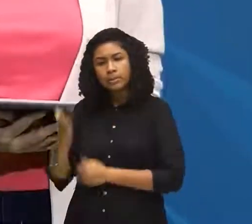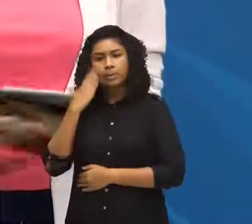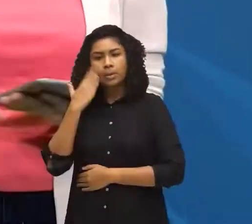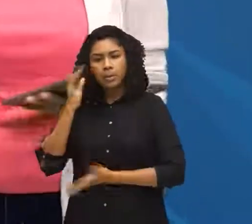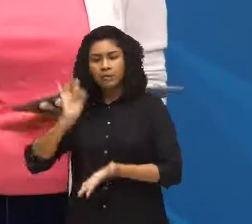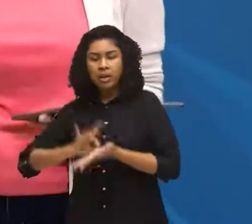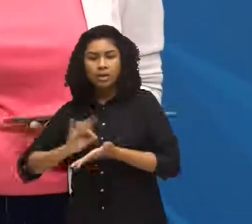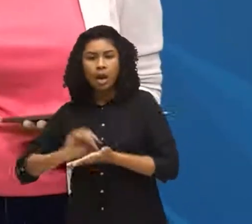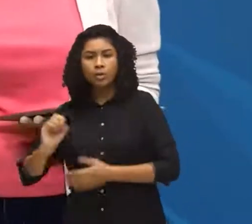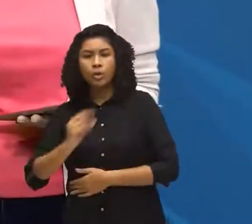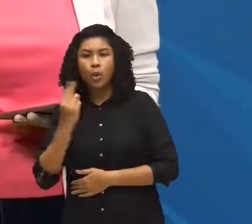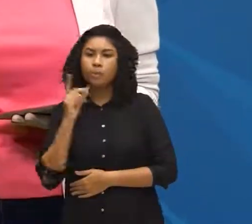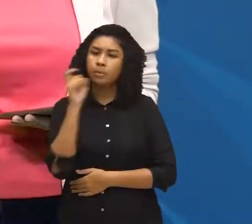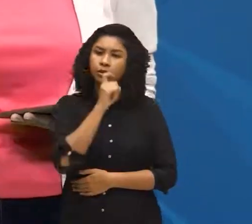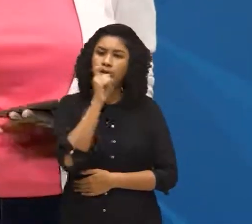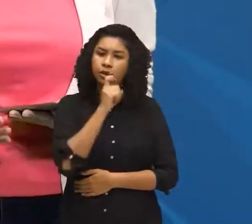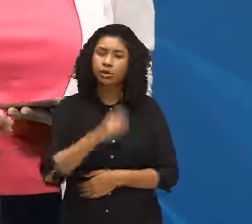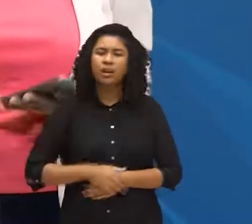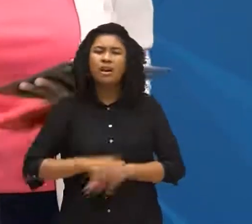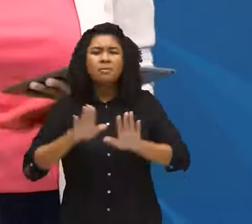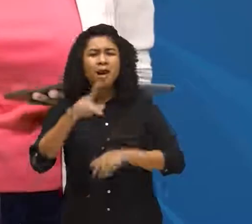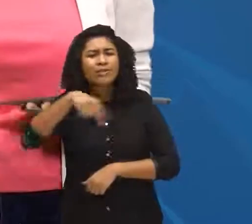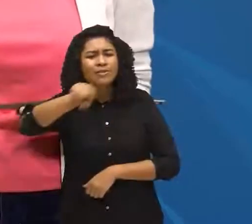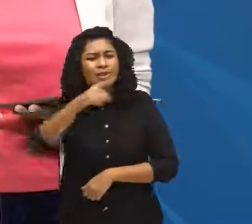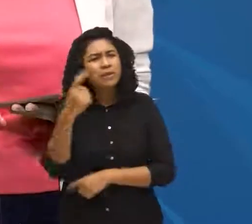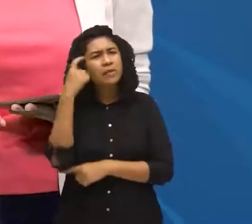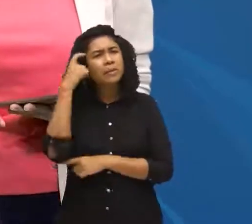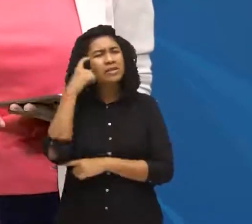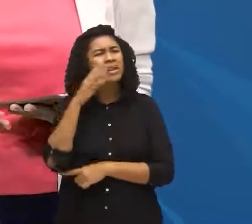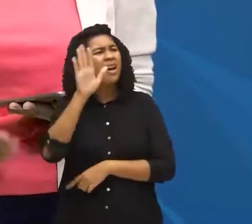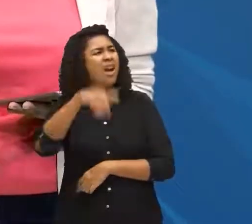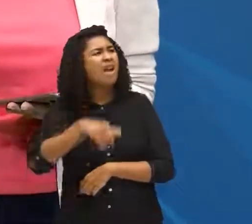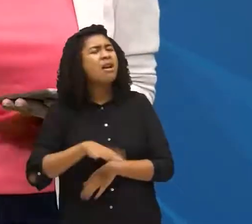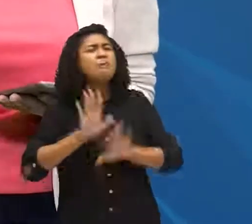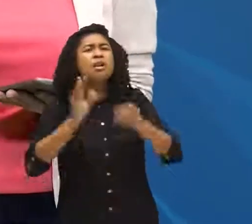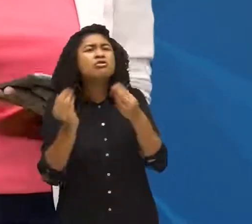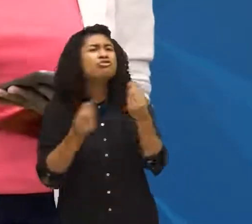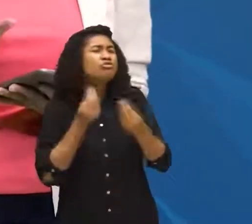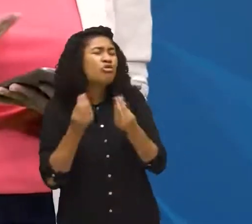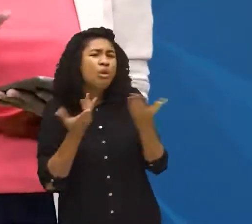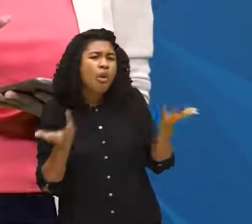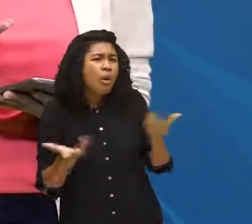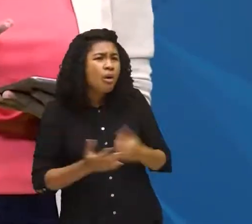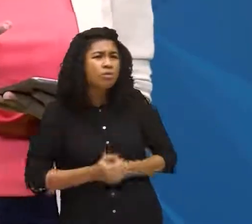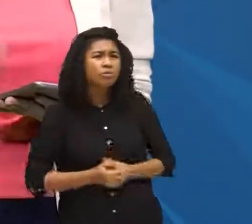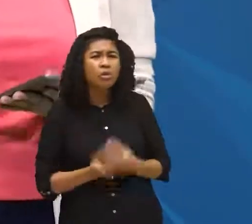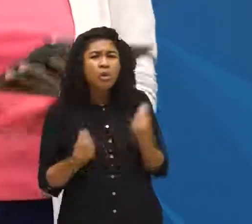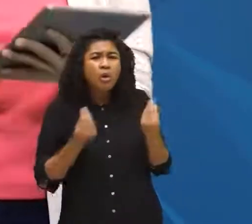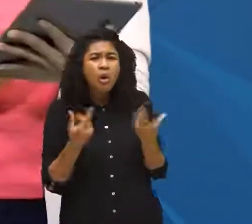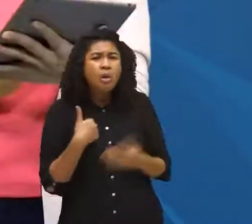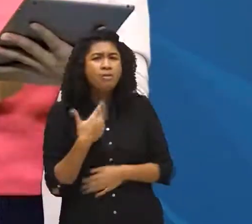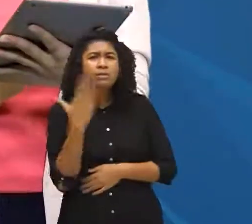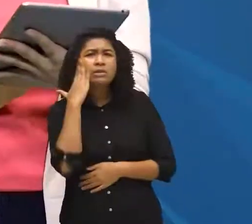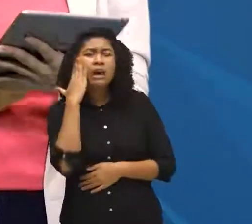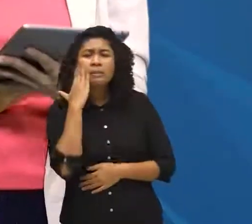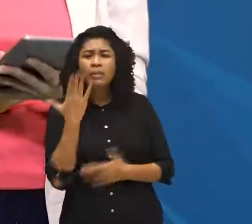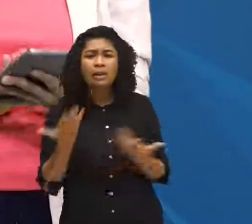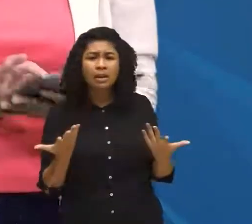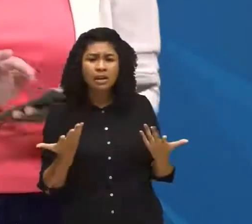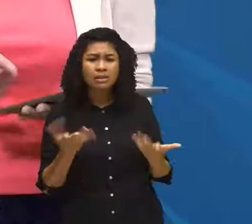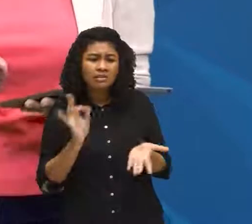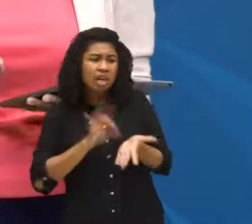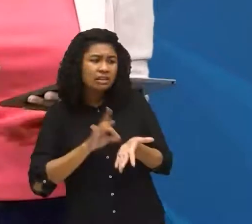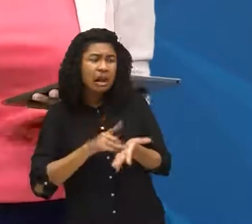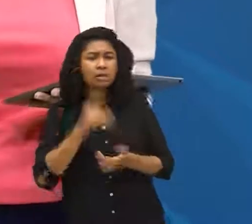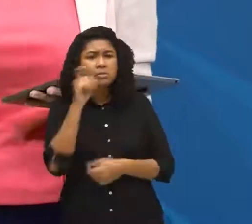professora, como é que eu faço então, né? Como identificar uma fake news? E a gente tem alguns passo a passo, algumas